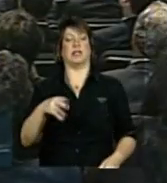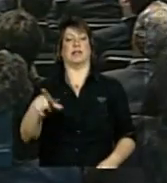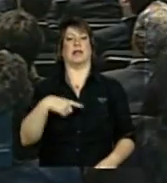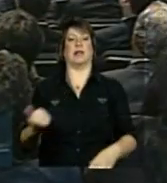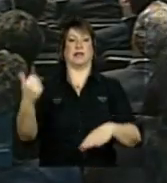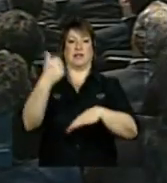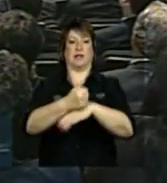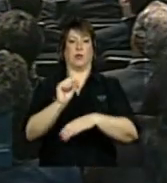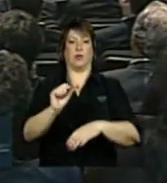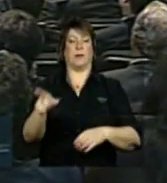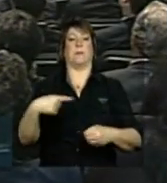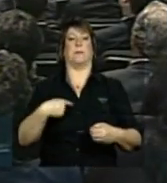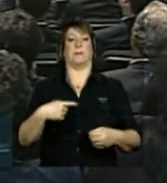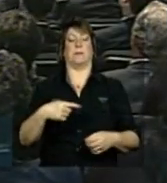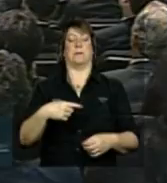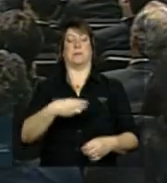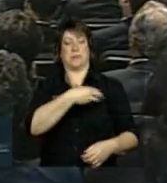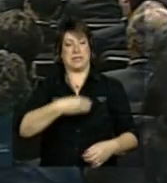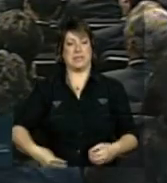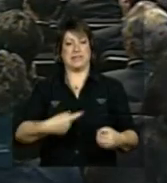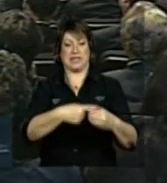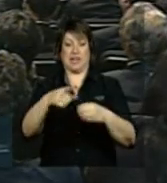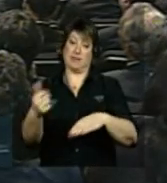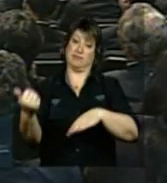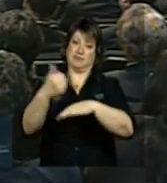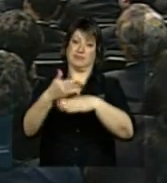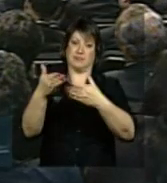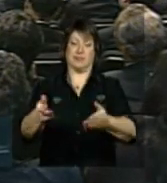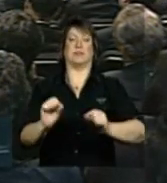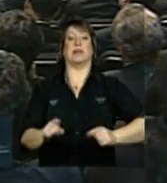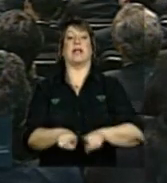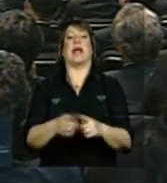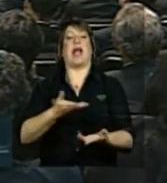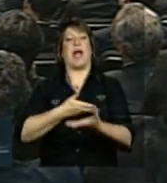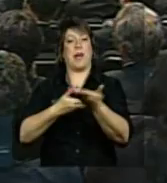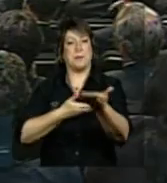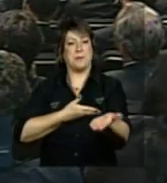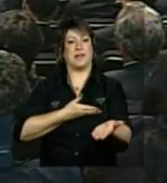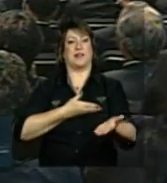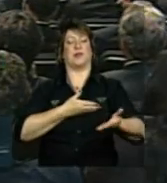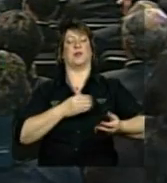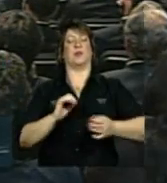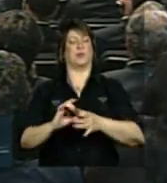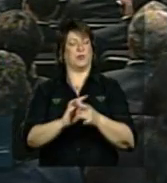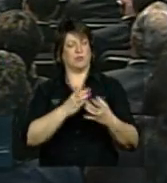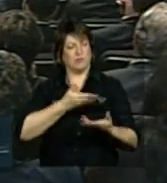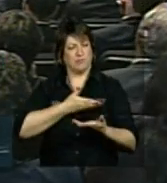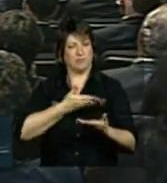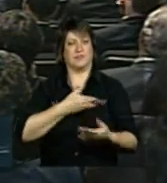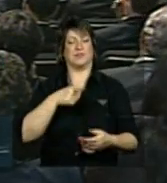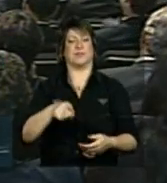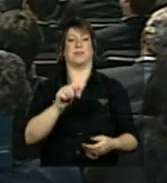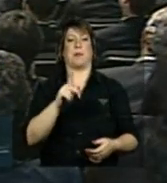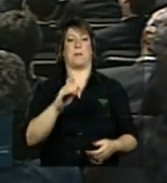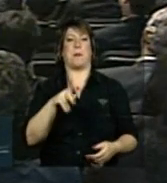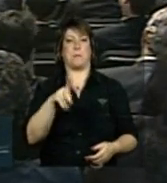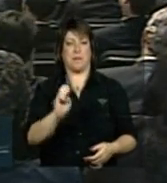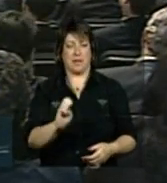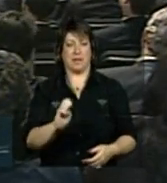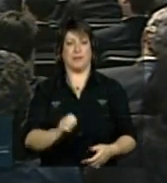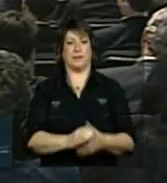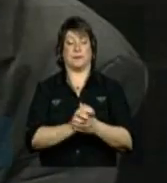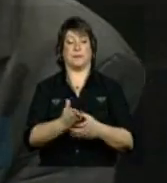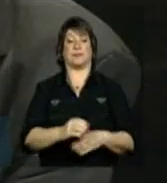das Cidades, o meu amigo e irmão Pepe Vargas. Pepe, ontem eu estava em Carlos